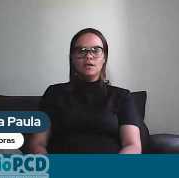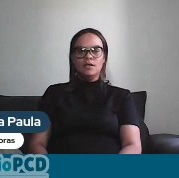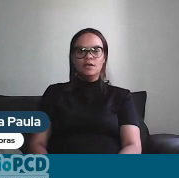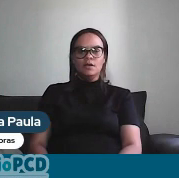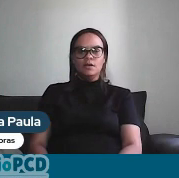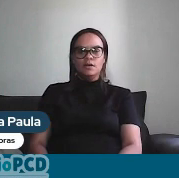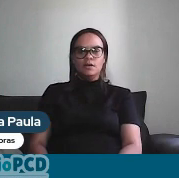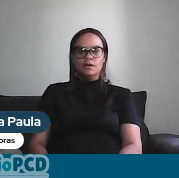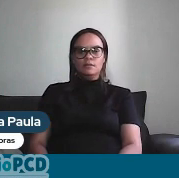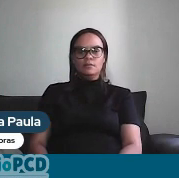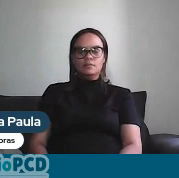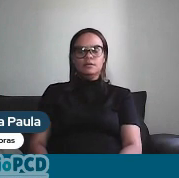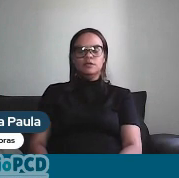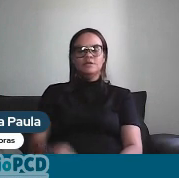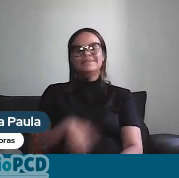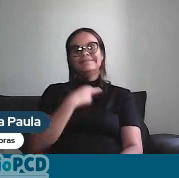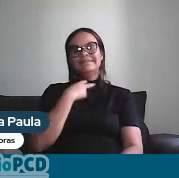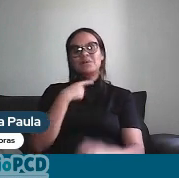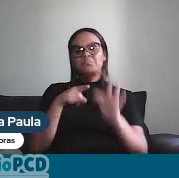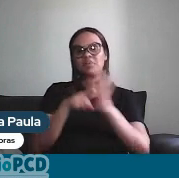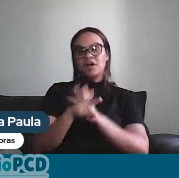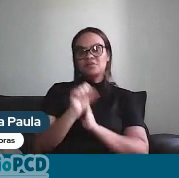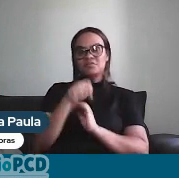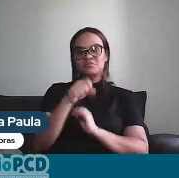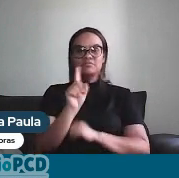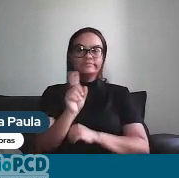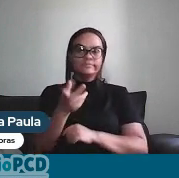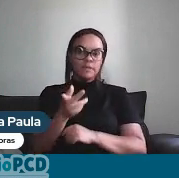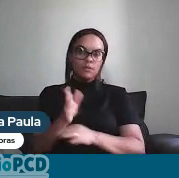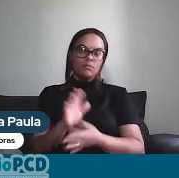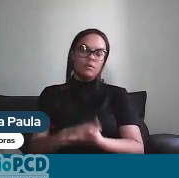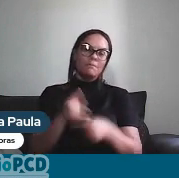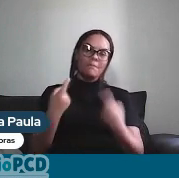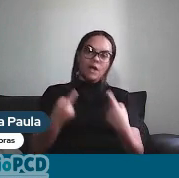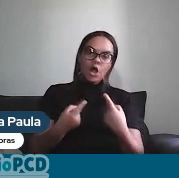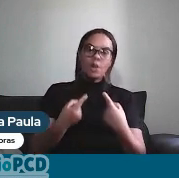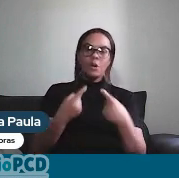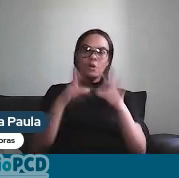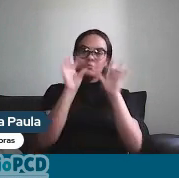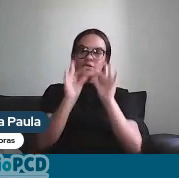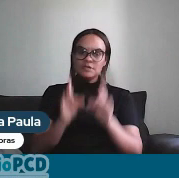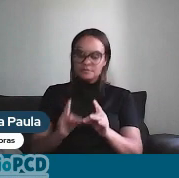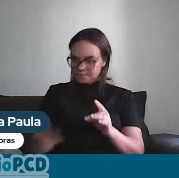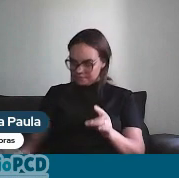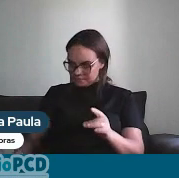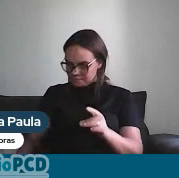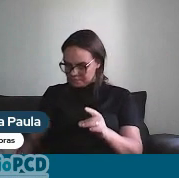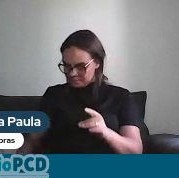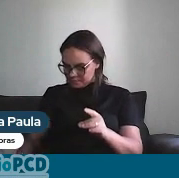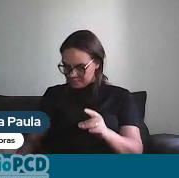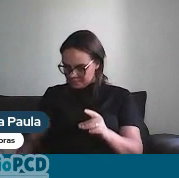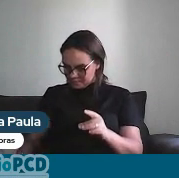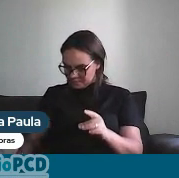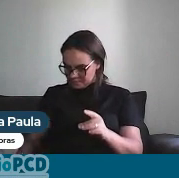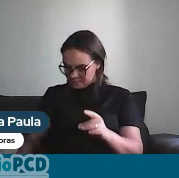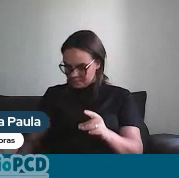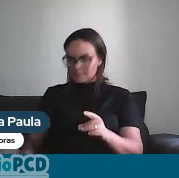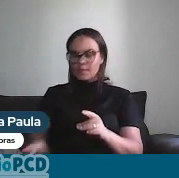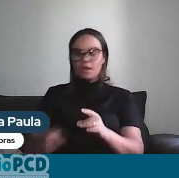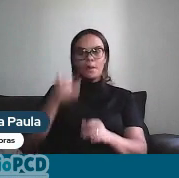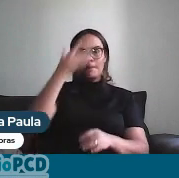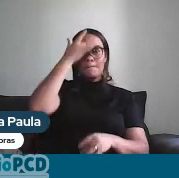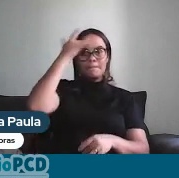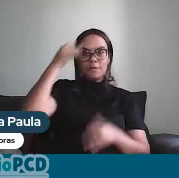precisam... Você não pode perguntar sim ou não apenas, tem ou não tem deficiência. Porque uma pessoa idosa que